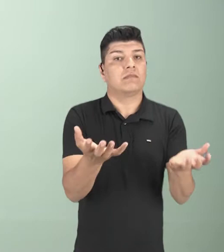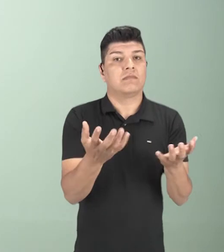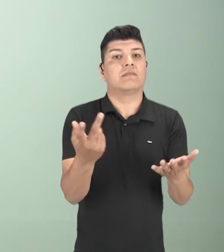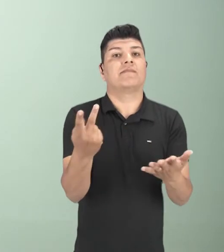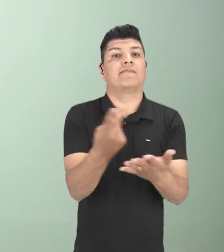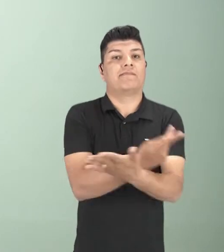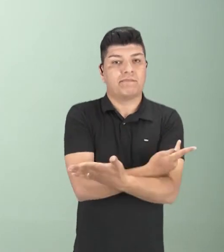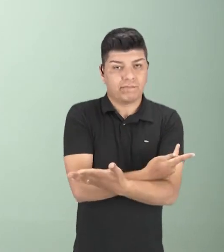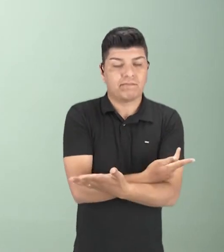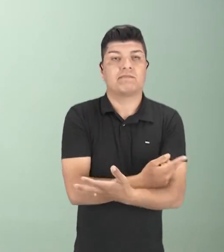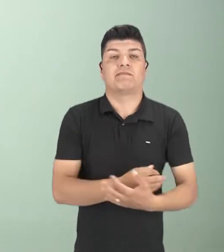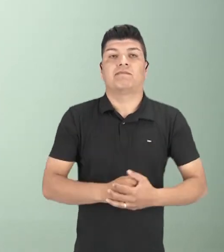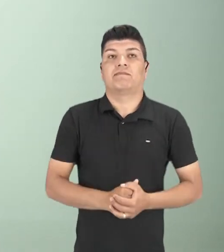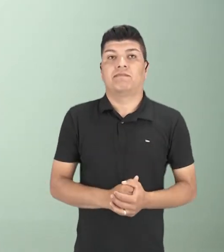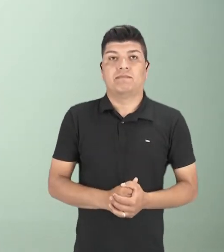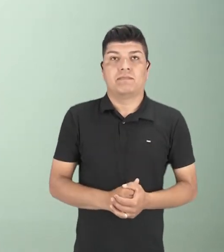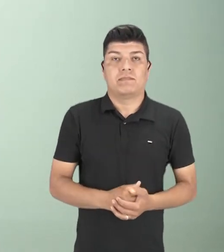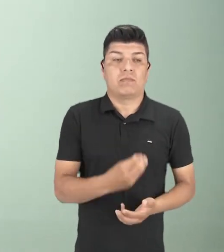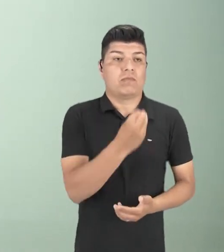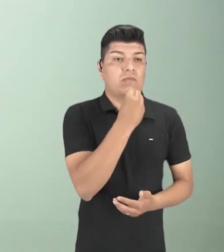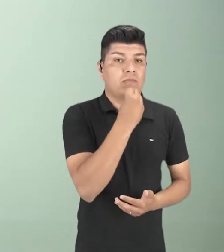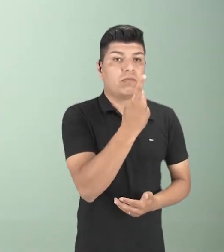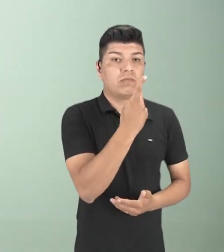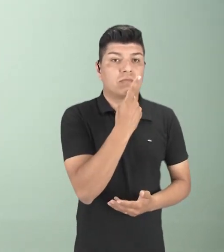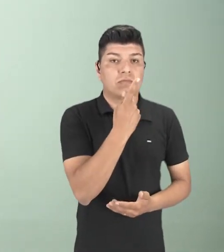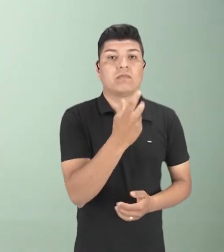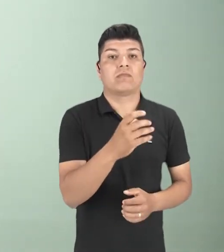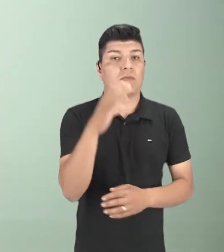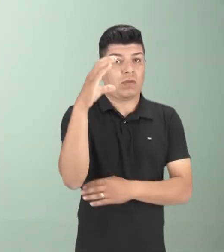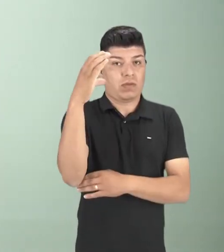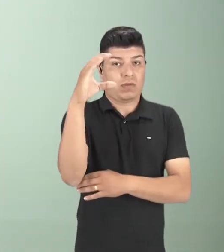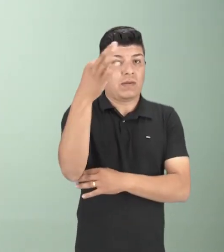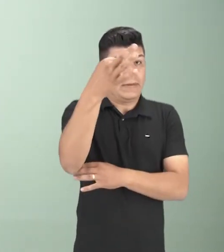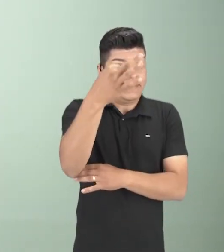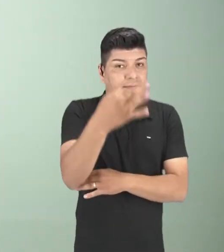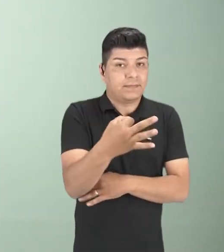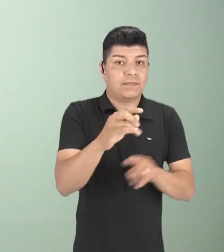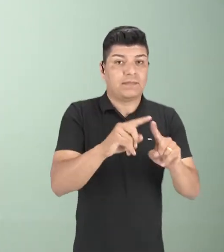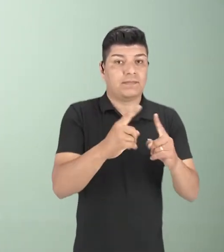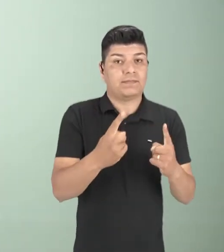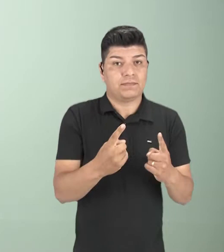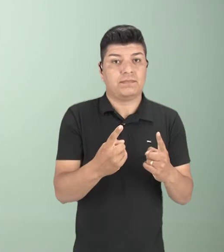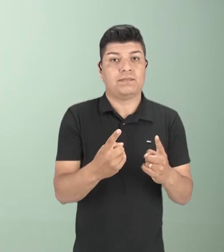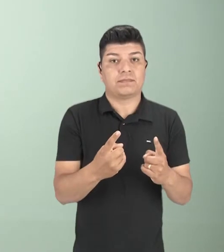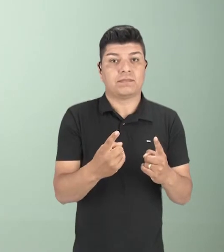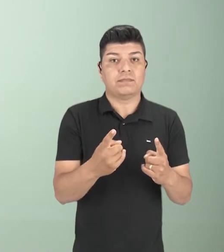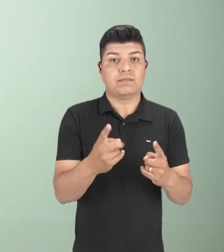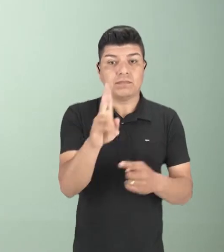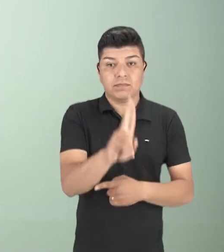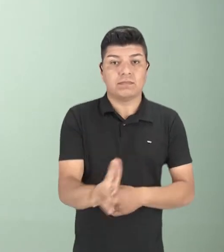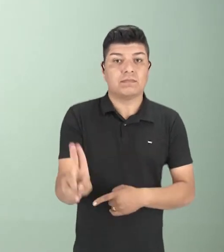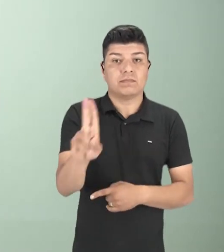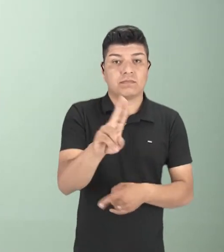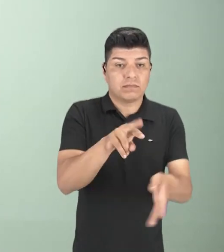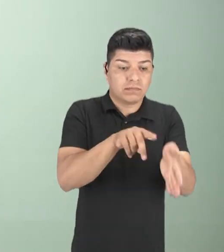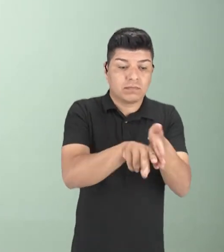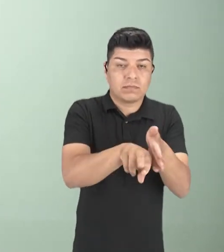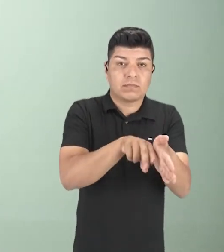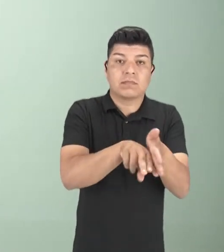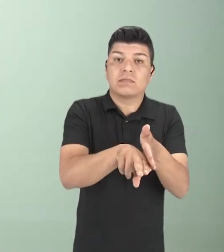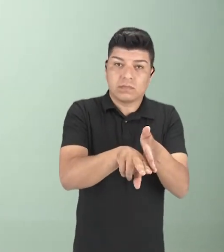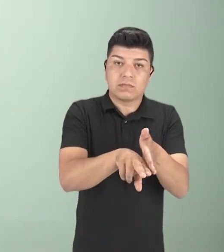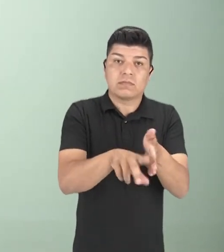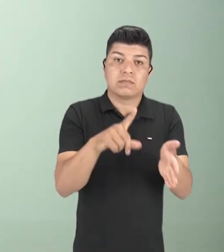aconteça. Então, a probabilidade ela é uma ciência exata, mas quando aplicada à biologia, a gente